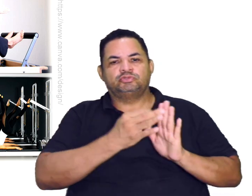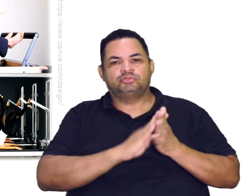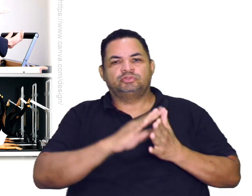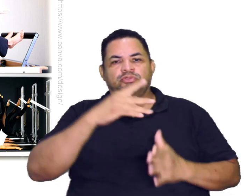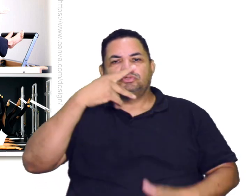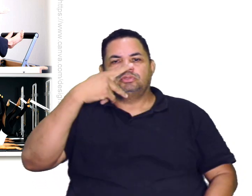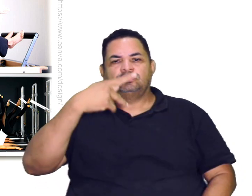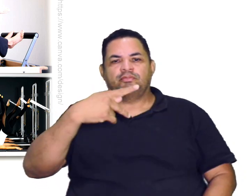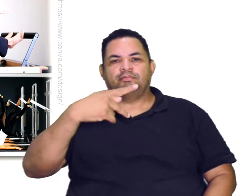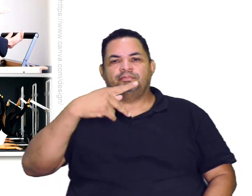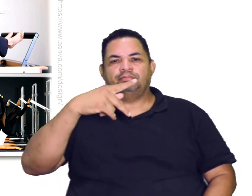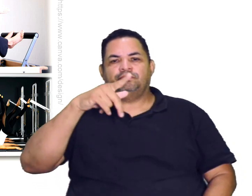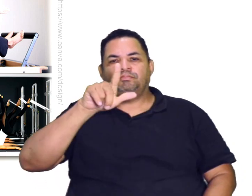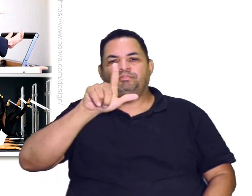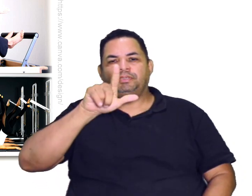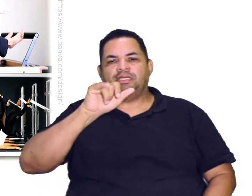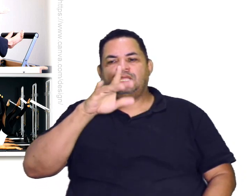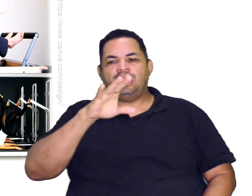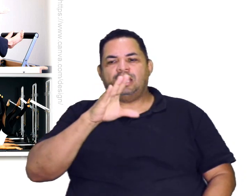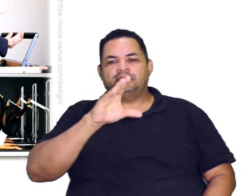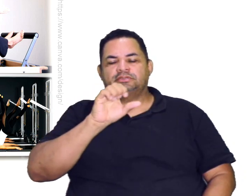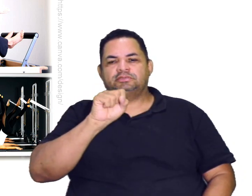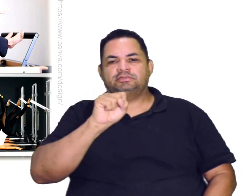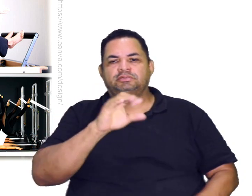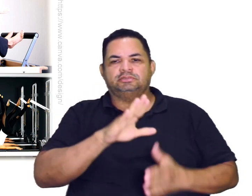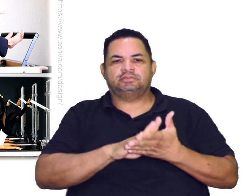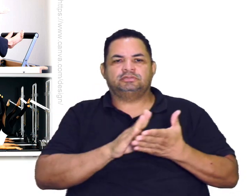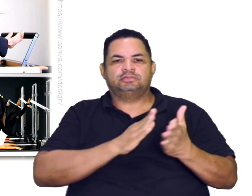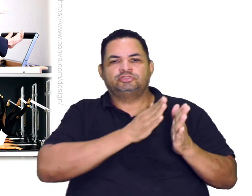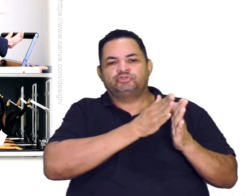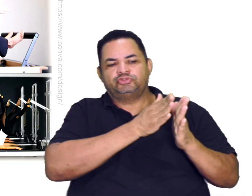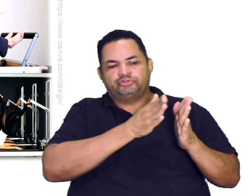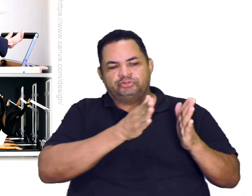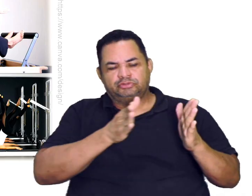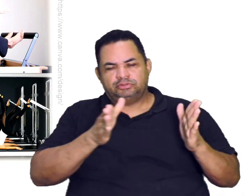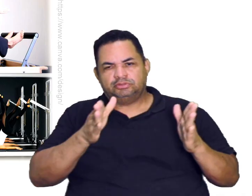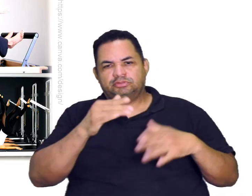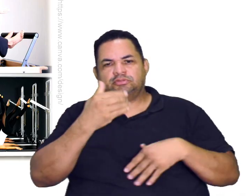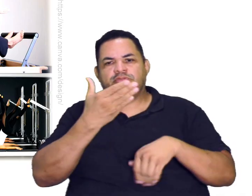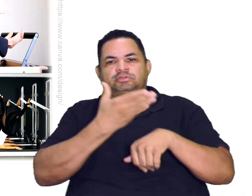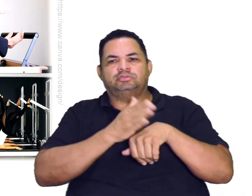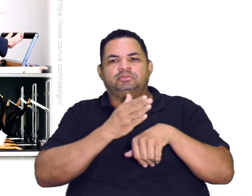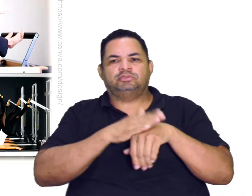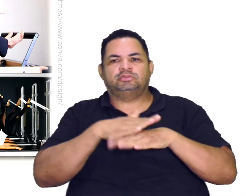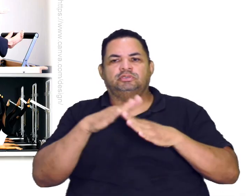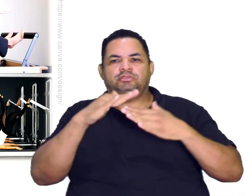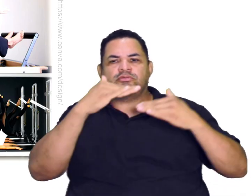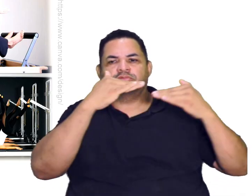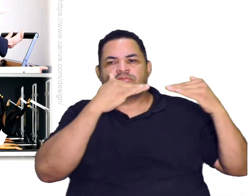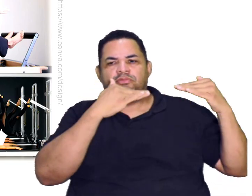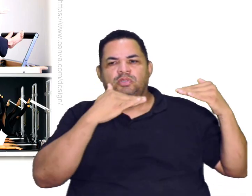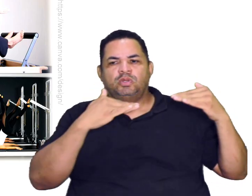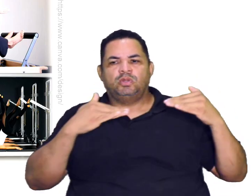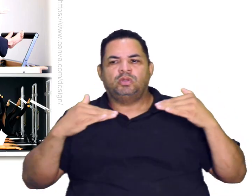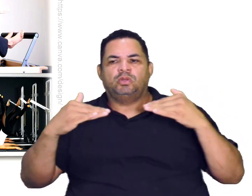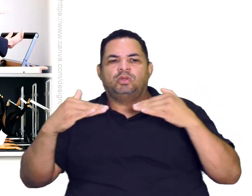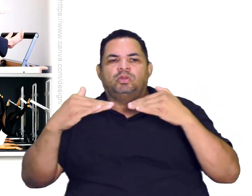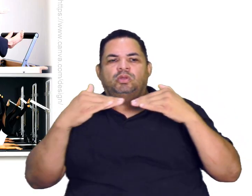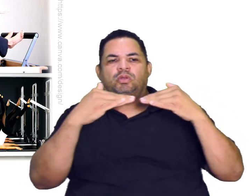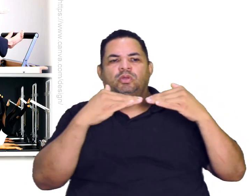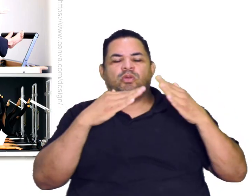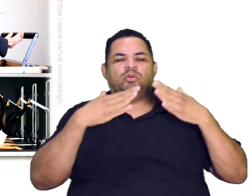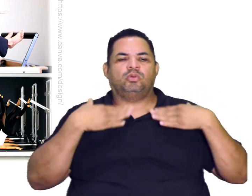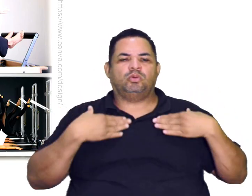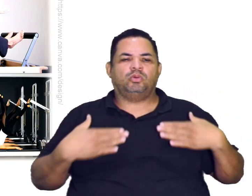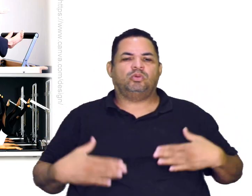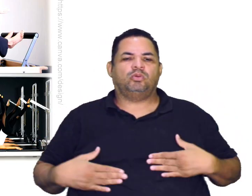Pilates. O Pilates ele vem aí a partir de séries de exercícios que buscam harmonizar o nosso corpo e a